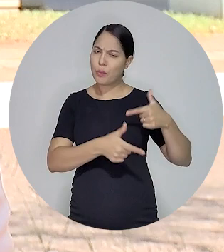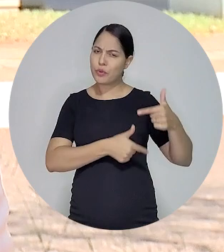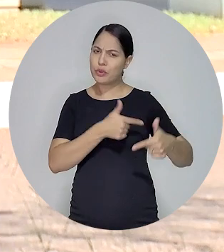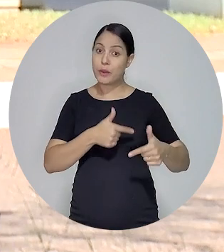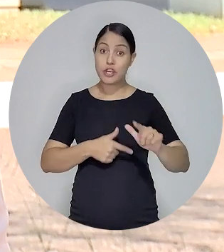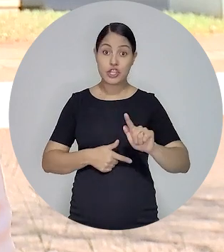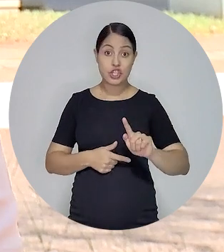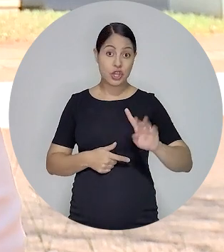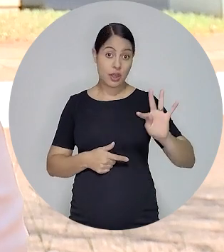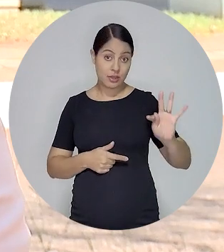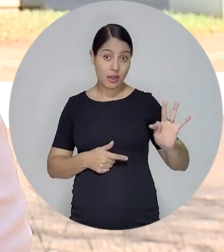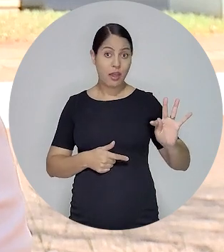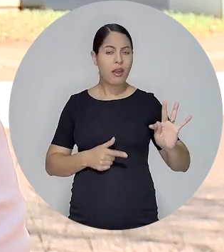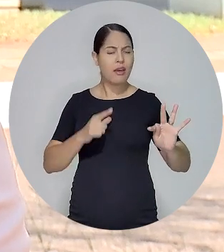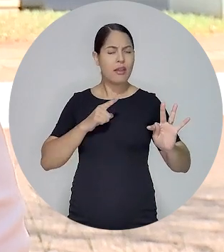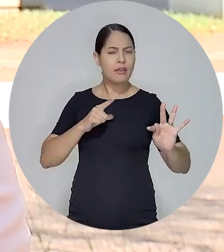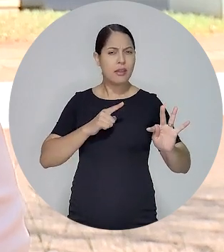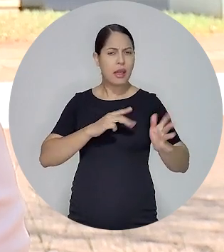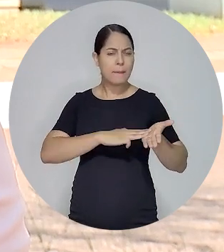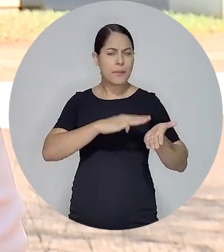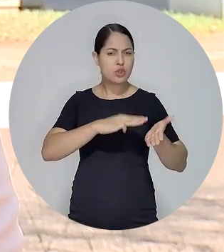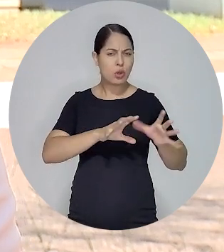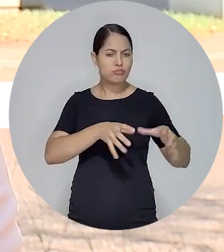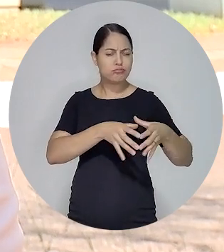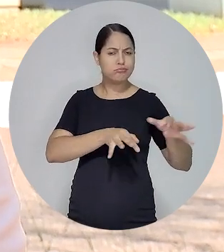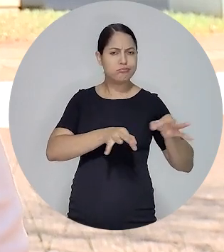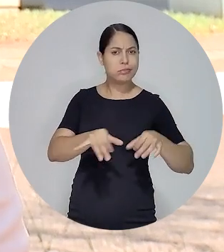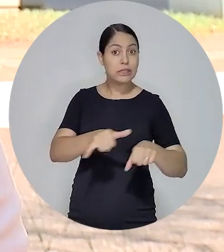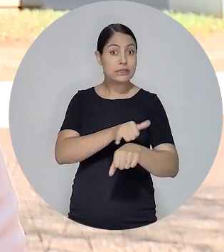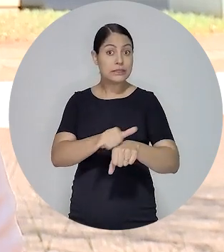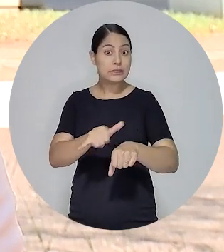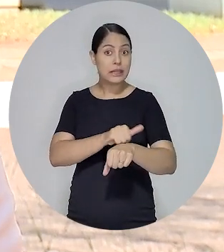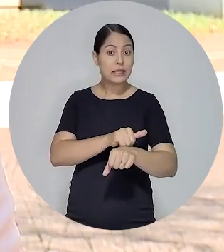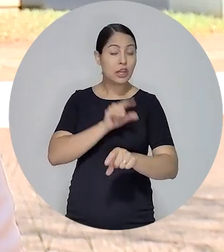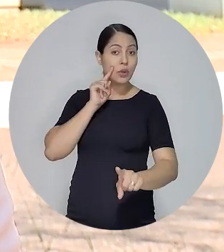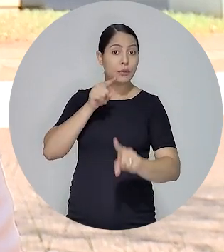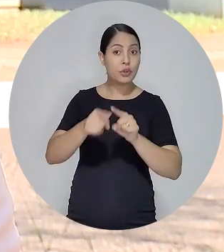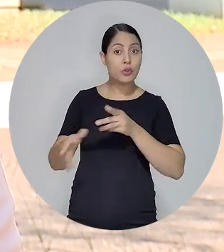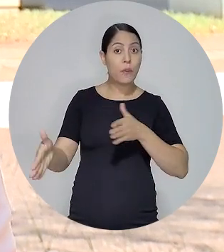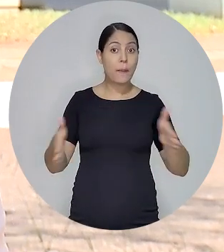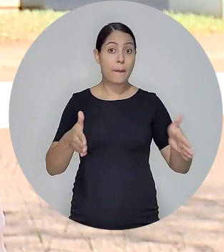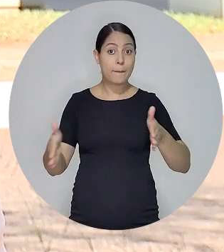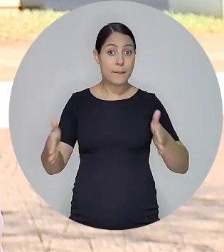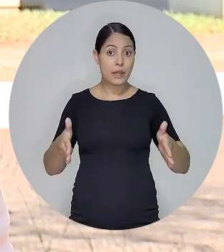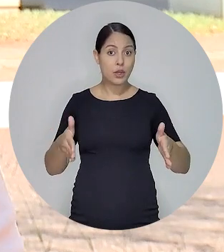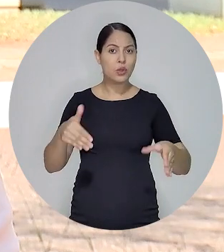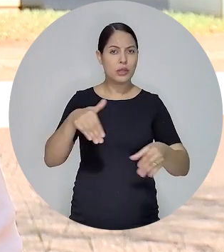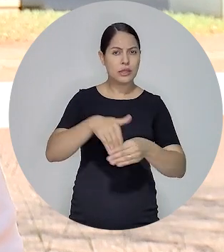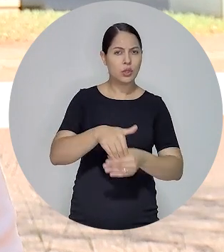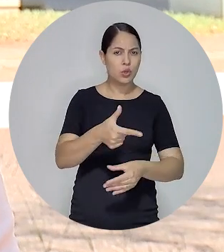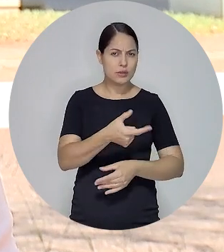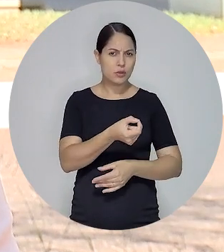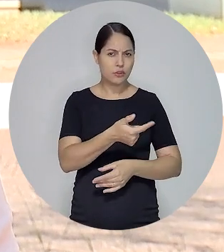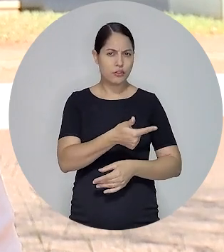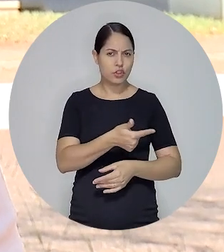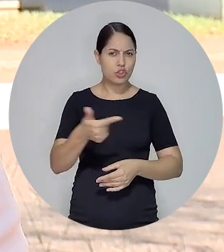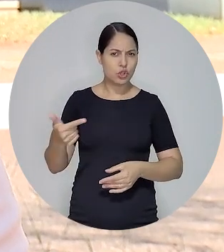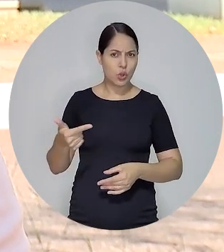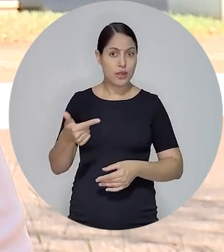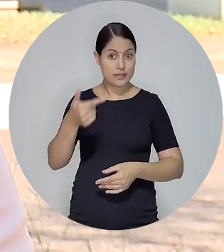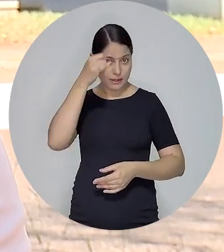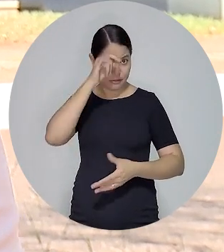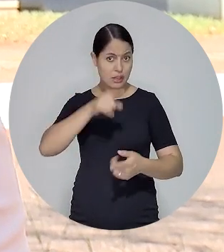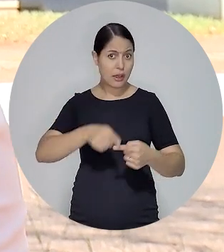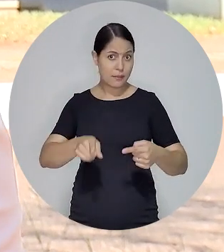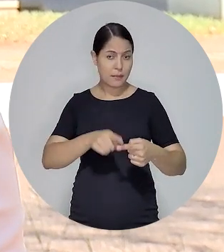a elaborar e a sugerir diretrizes para disciplinar as ações voltadas ao tema durante as eleições de